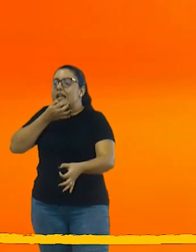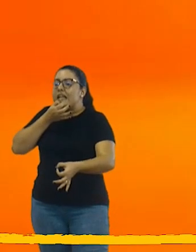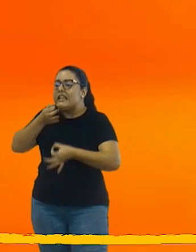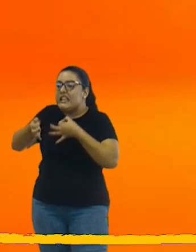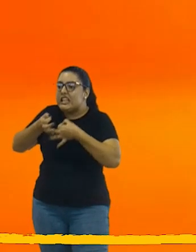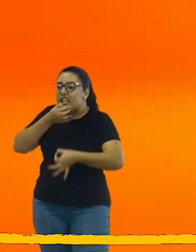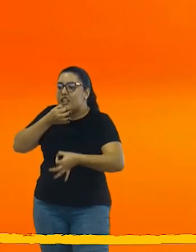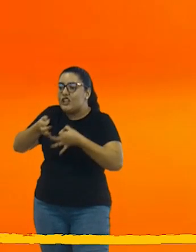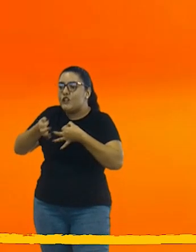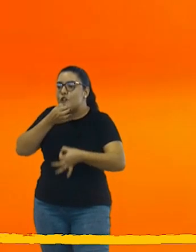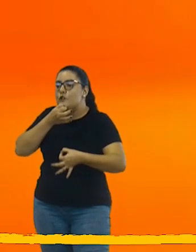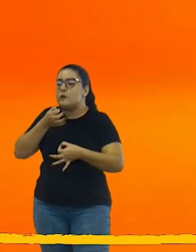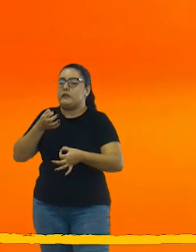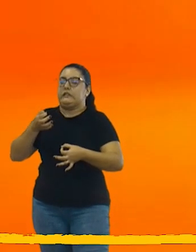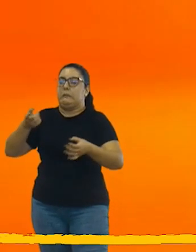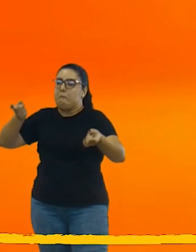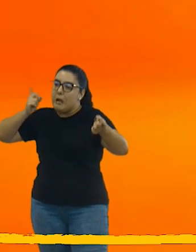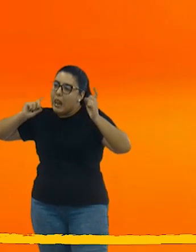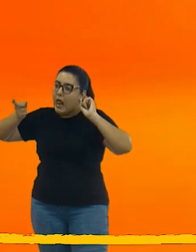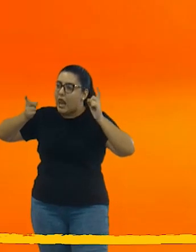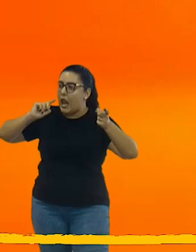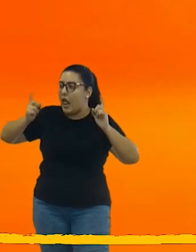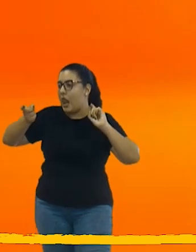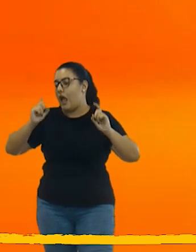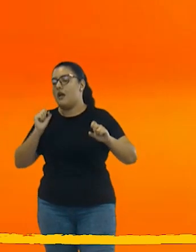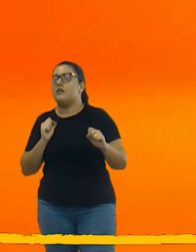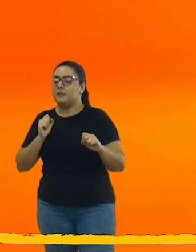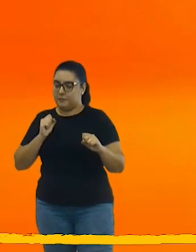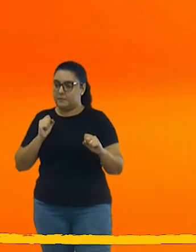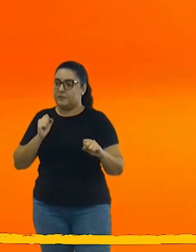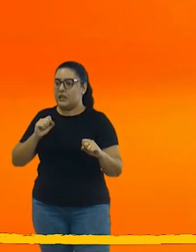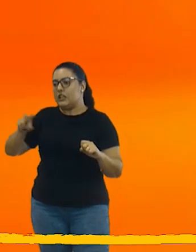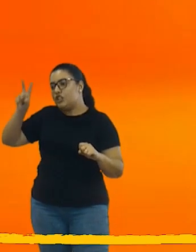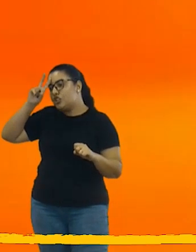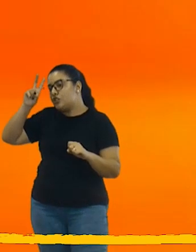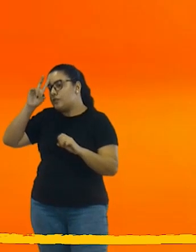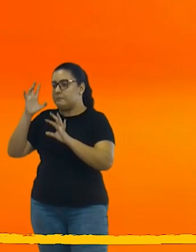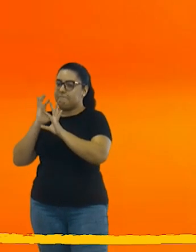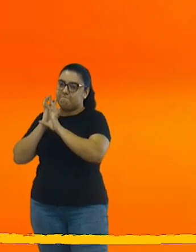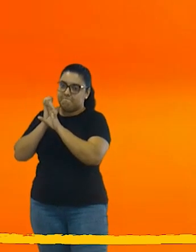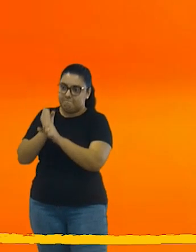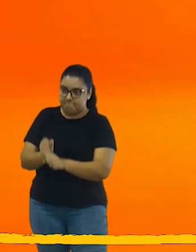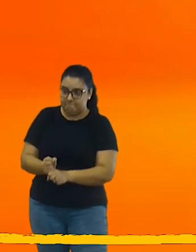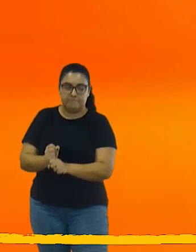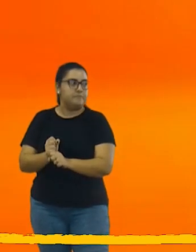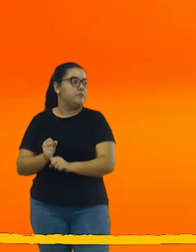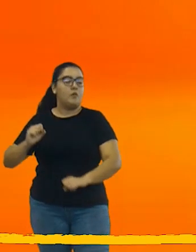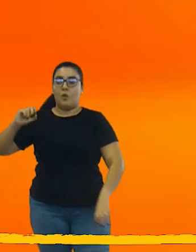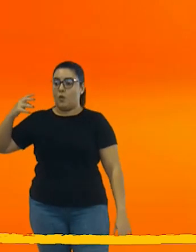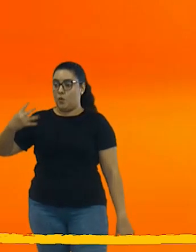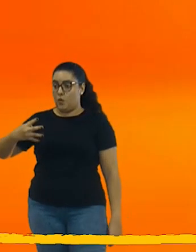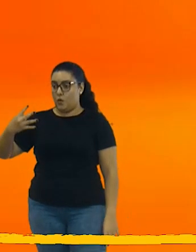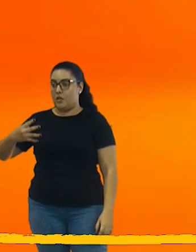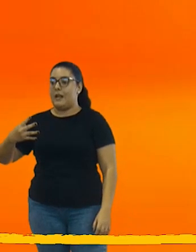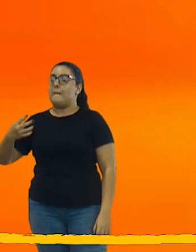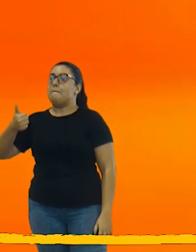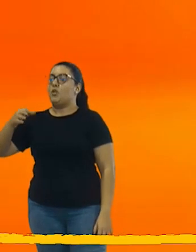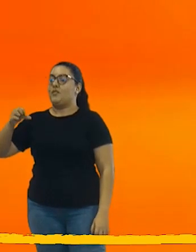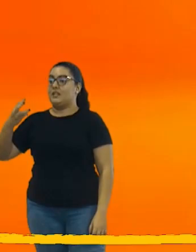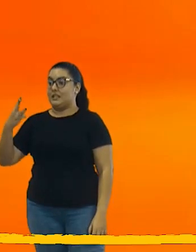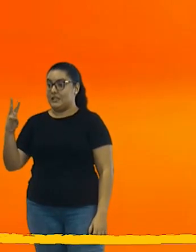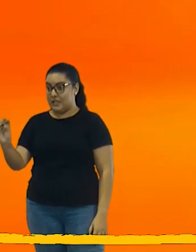crítico, antropológico, documental, historiográfico. O regionalismo de